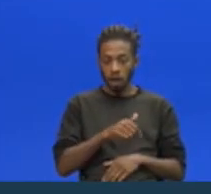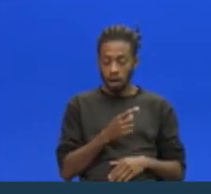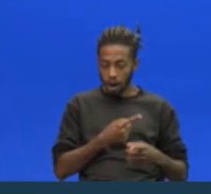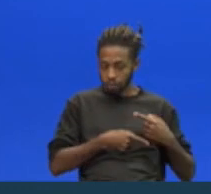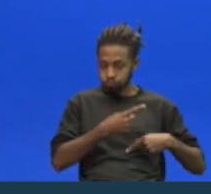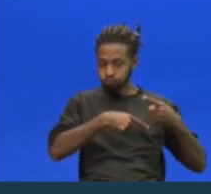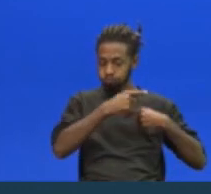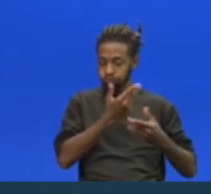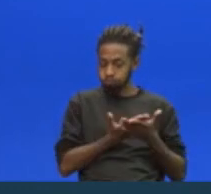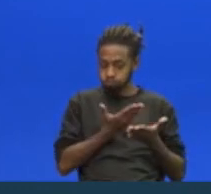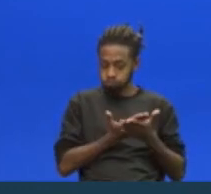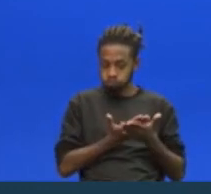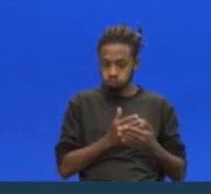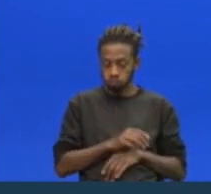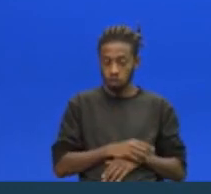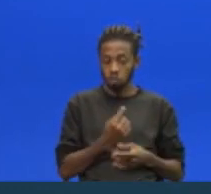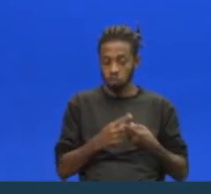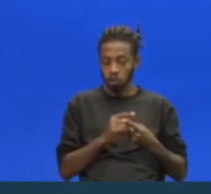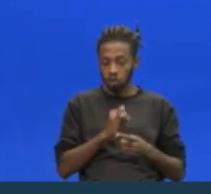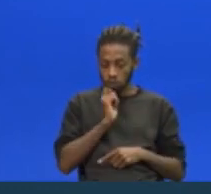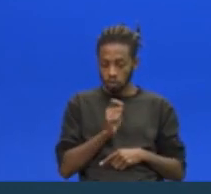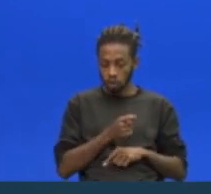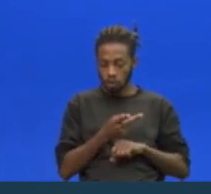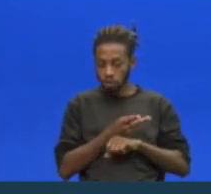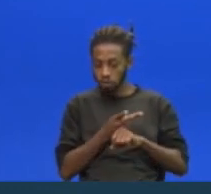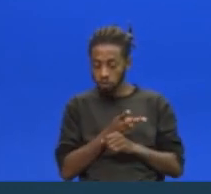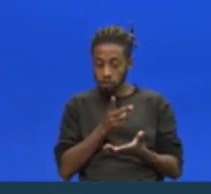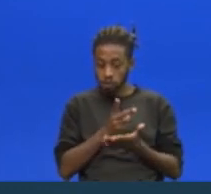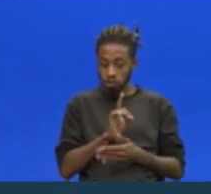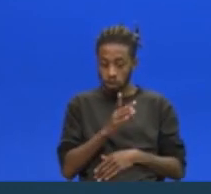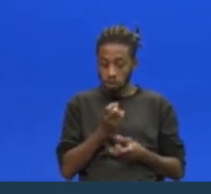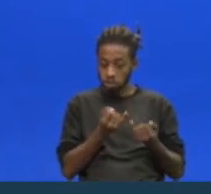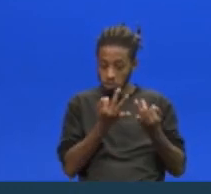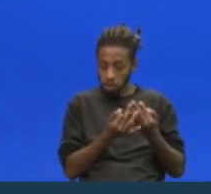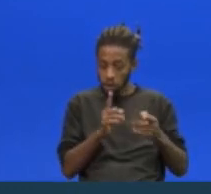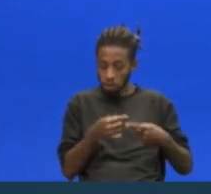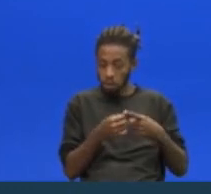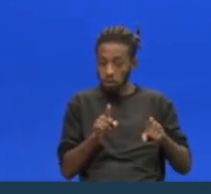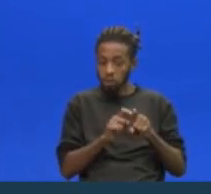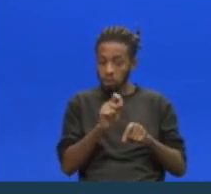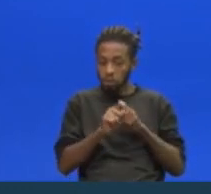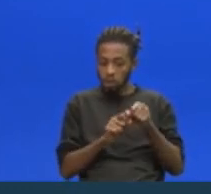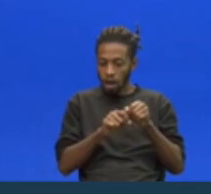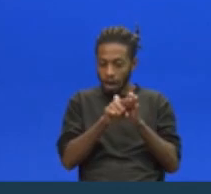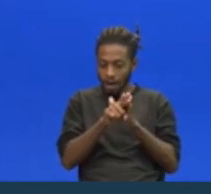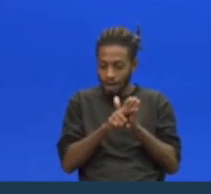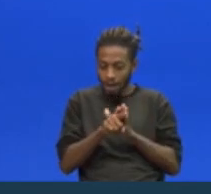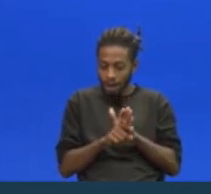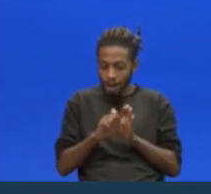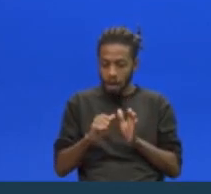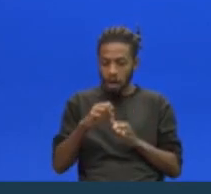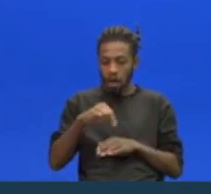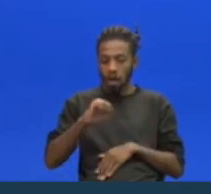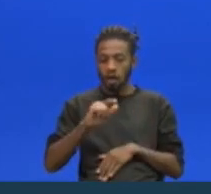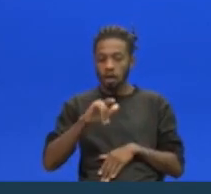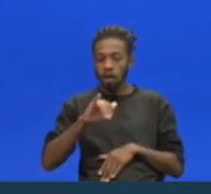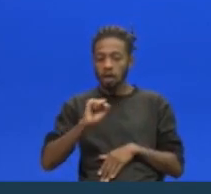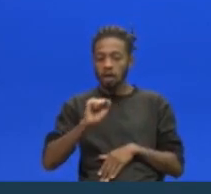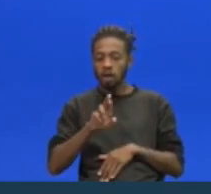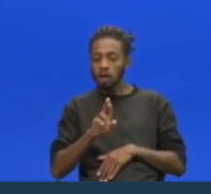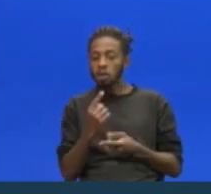nos estudos descritivos e eles procuram não apenas descrever, mas também analisar os fatores